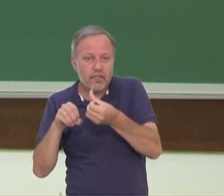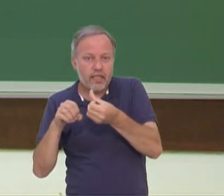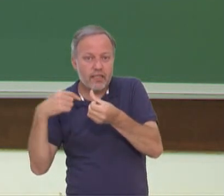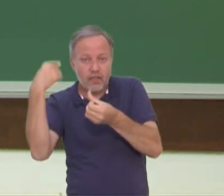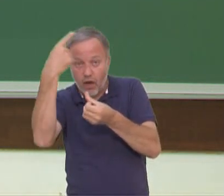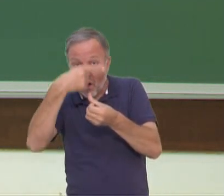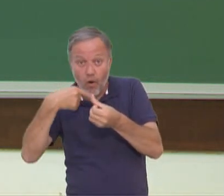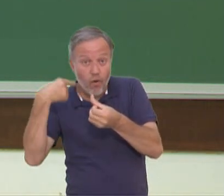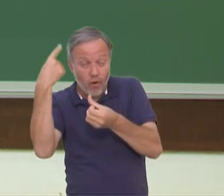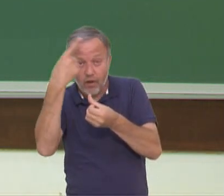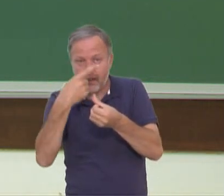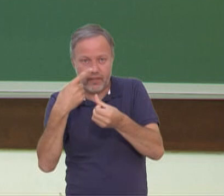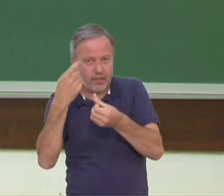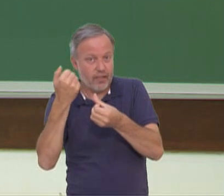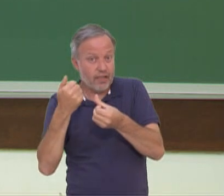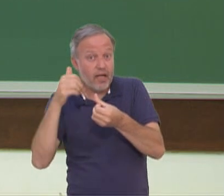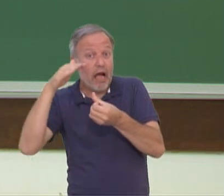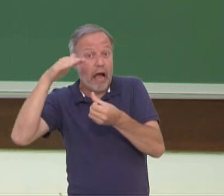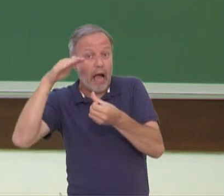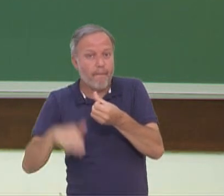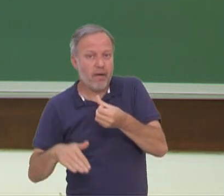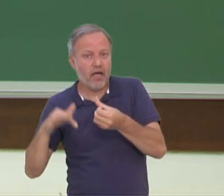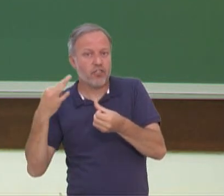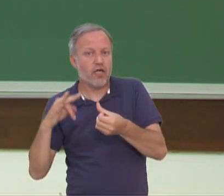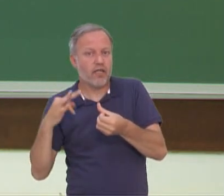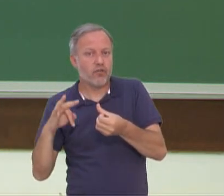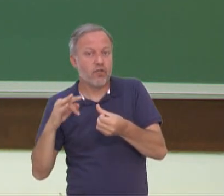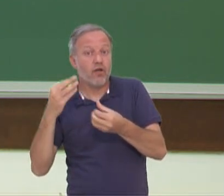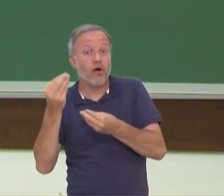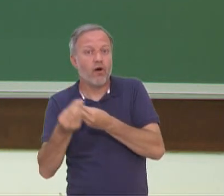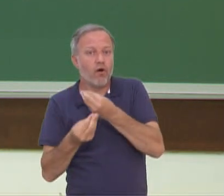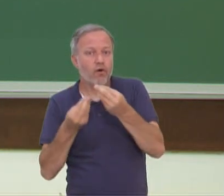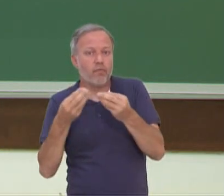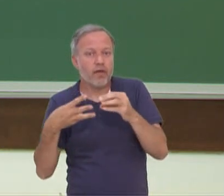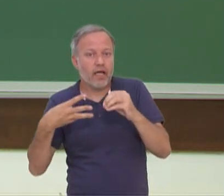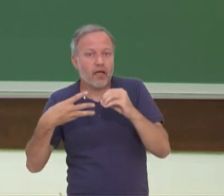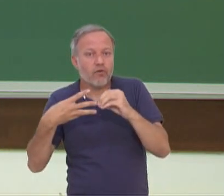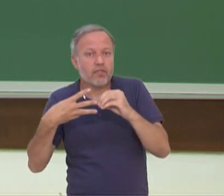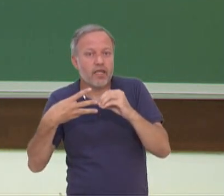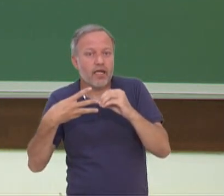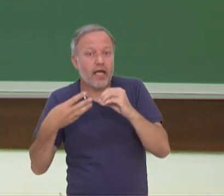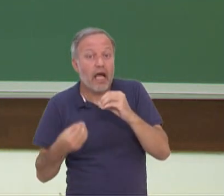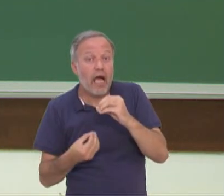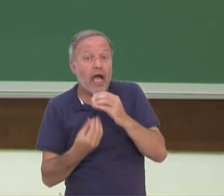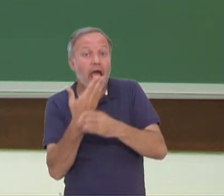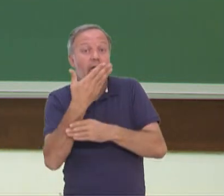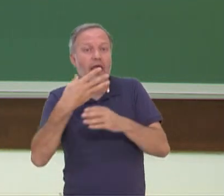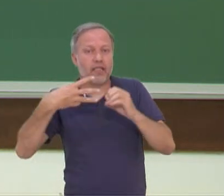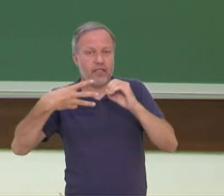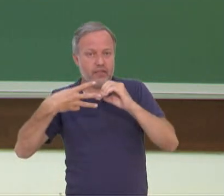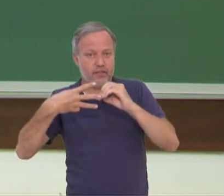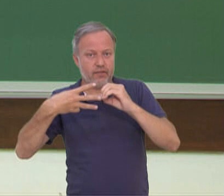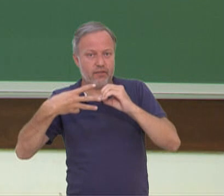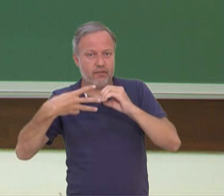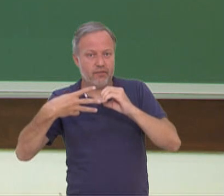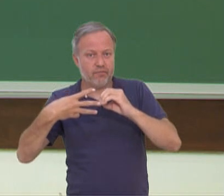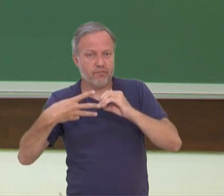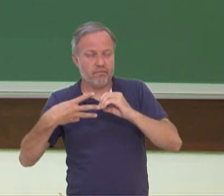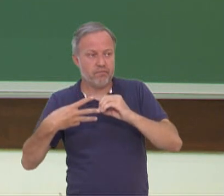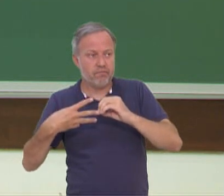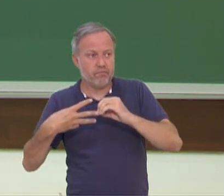sendo absorvida no caminho. Mas como que ela consegue entrar na célula? Como que ela não entra em outras células que vão estar no